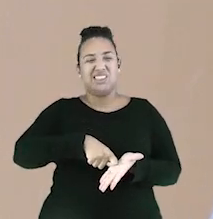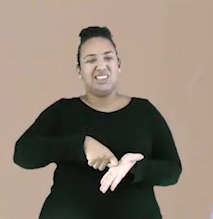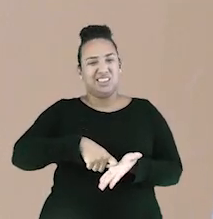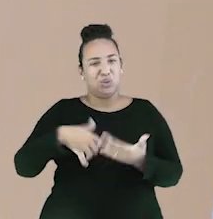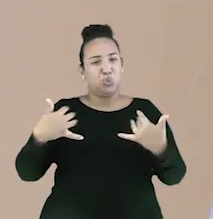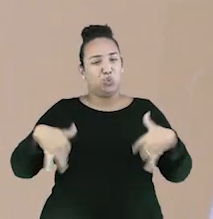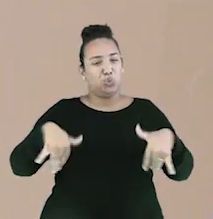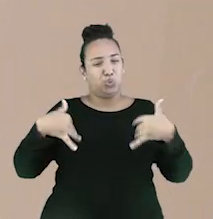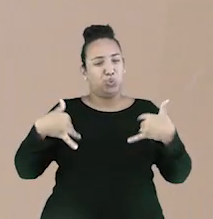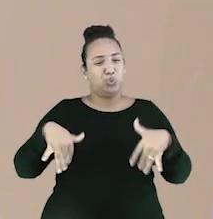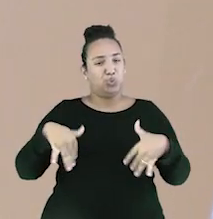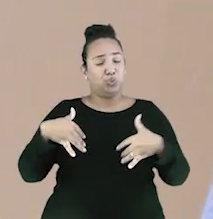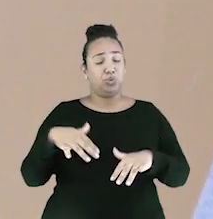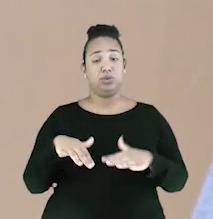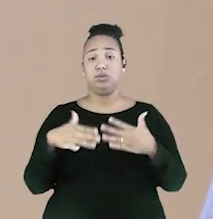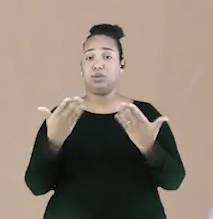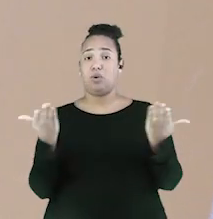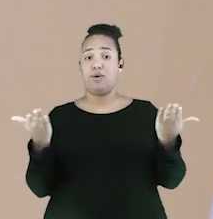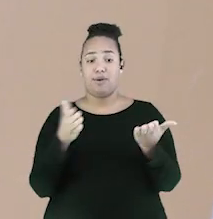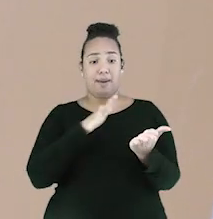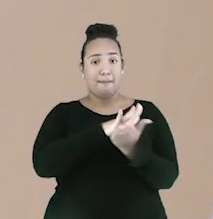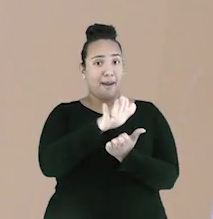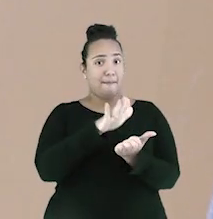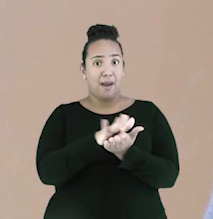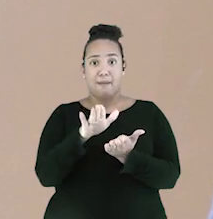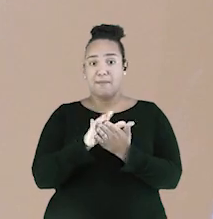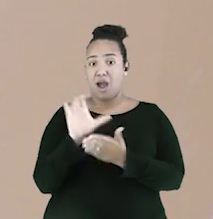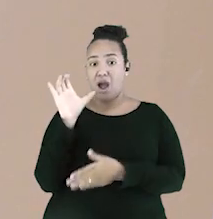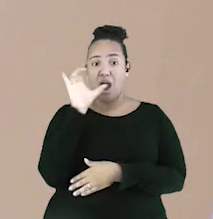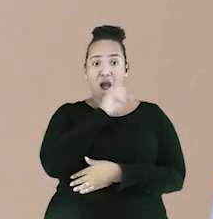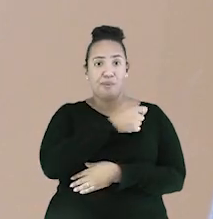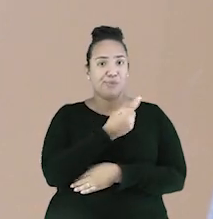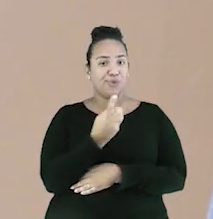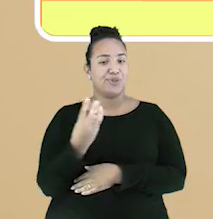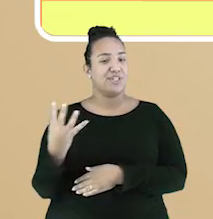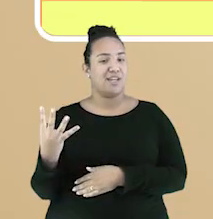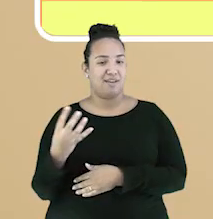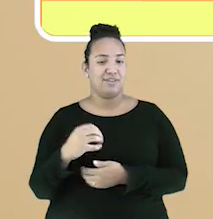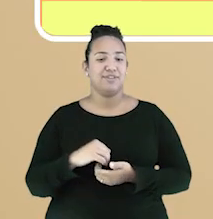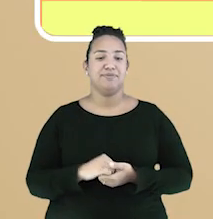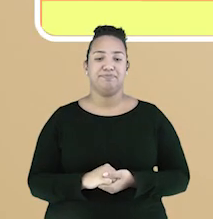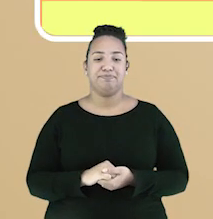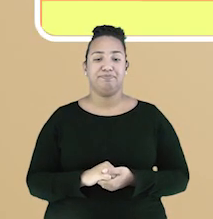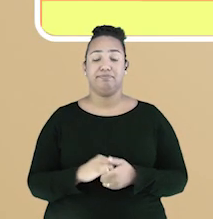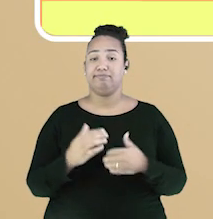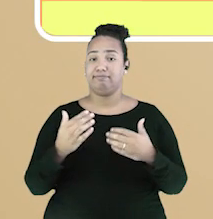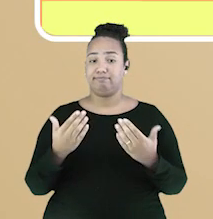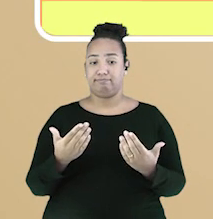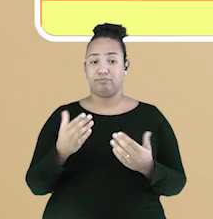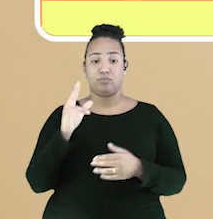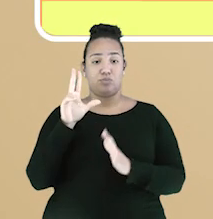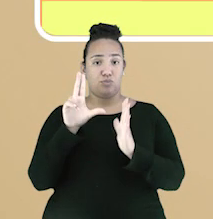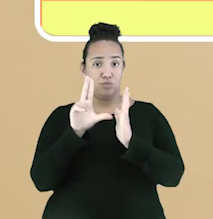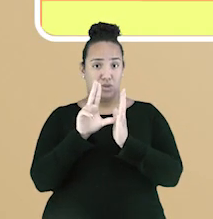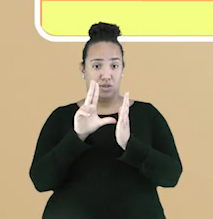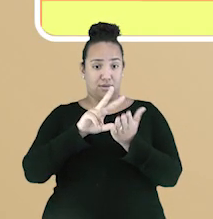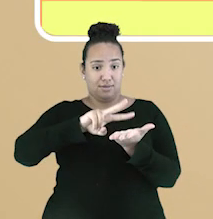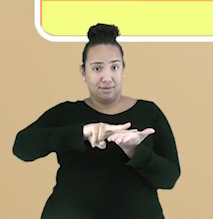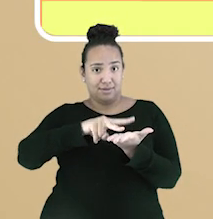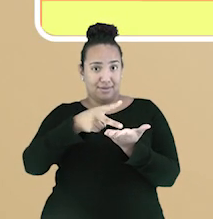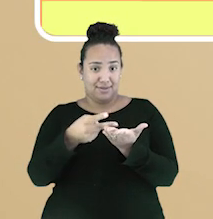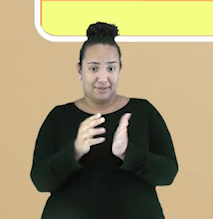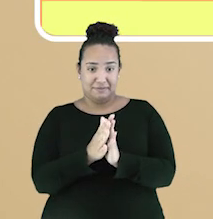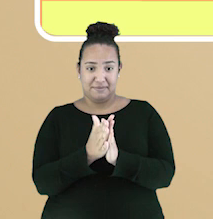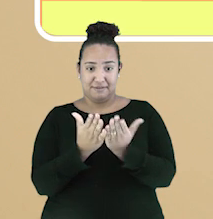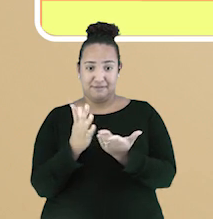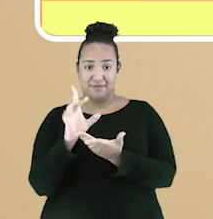era enorme. Com a imprensa, centenas eram feitas em um único dia. A tradução que Lutero fez da Bíblia, do latim para o